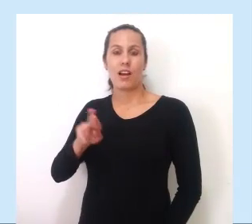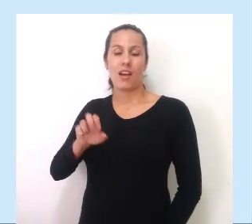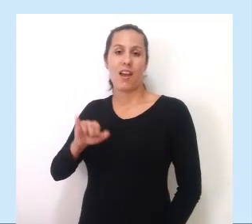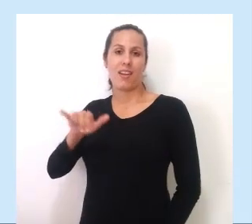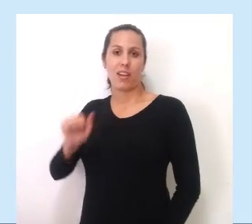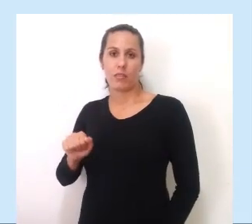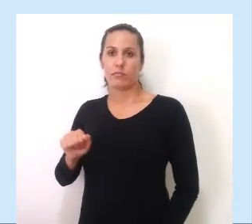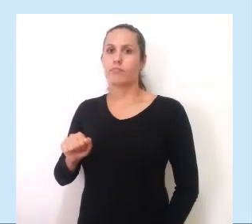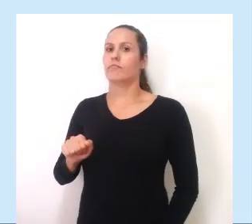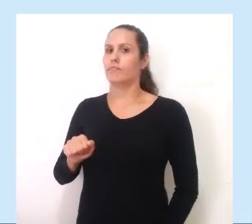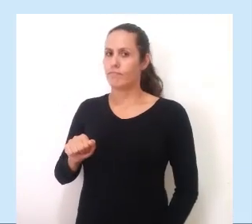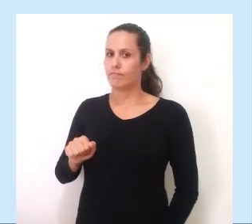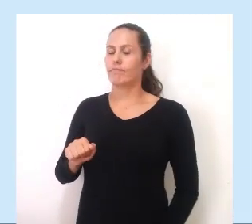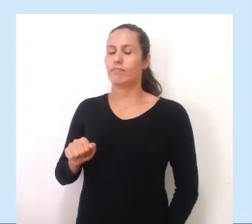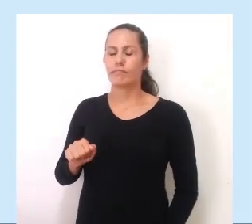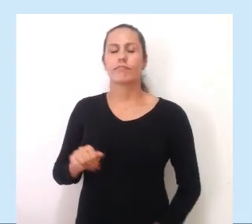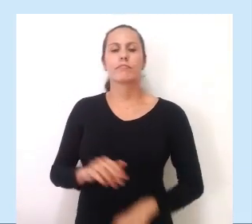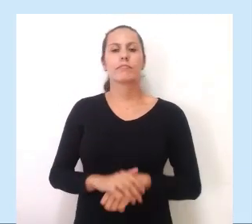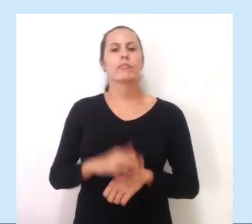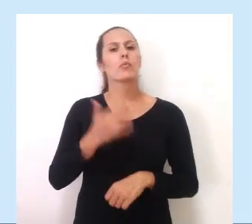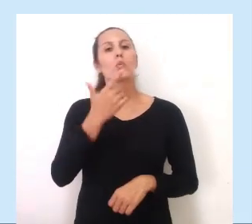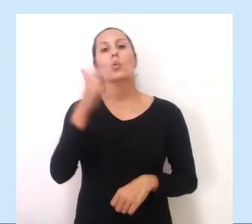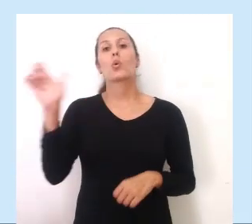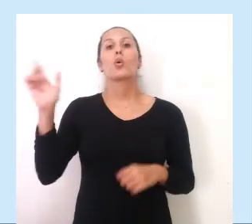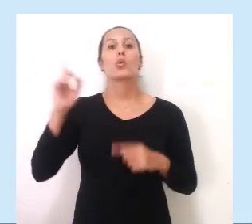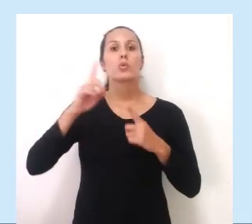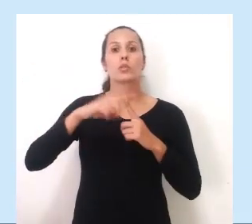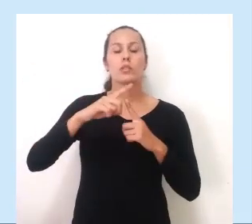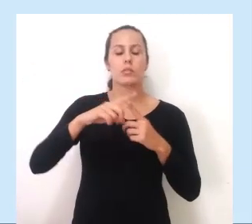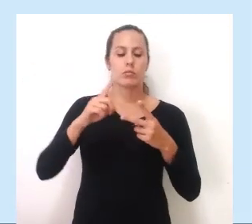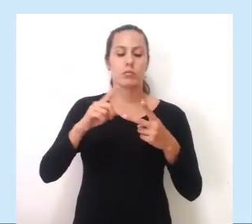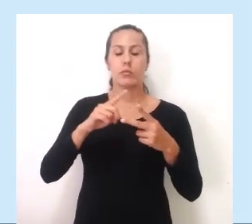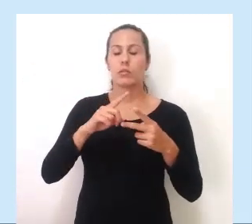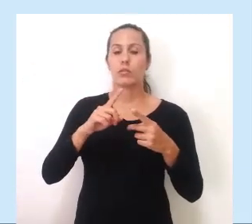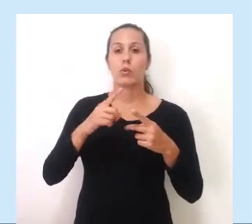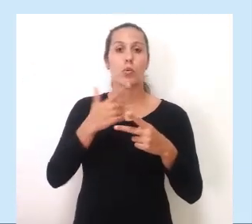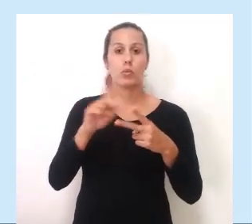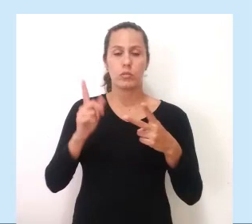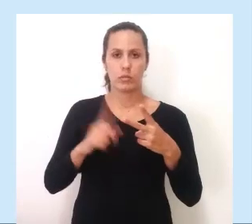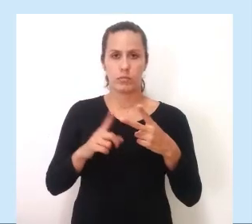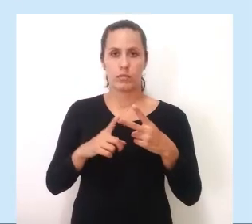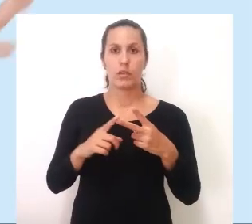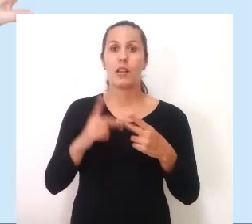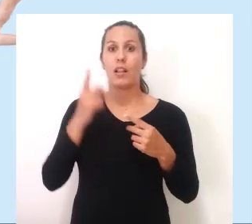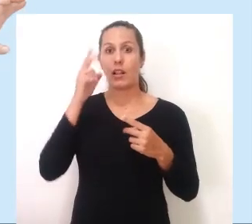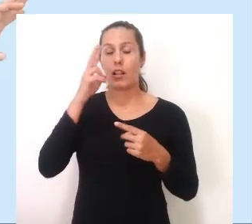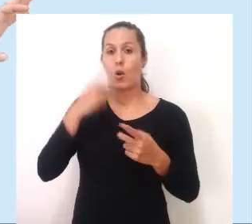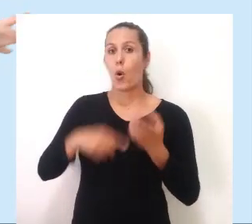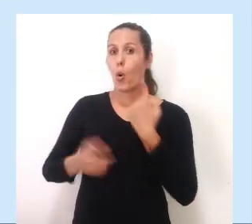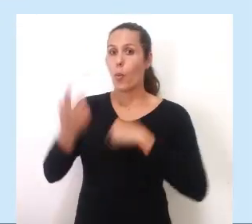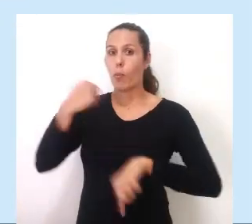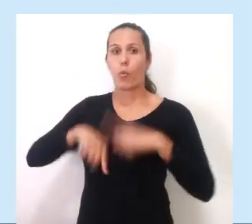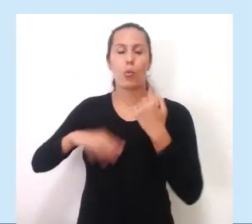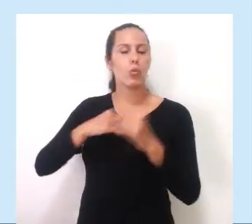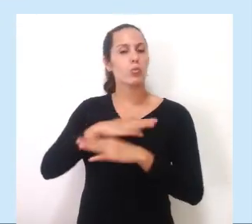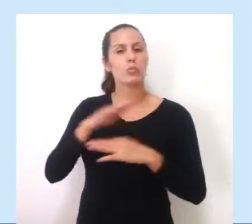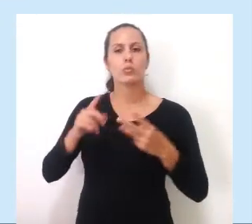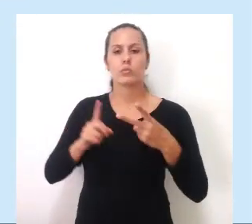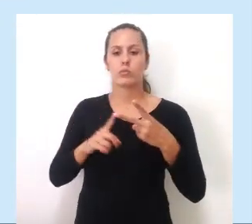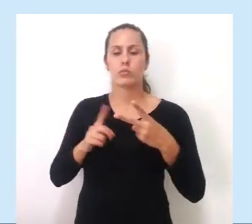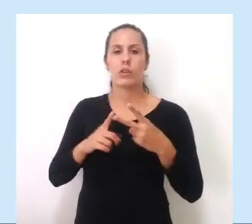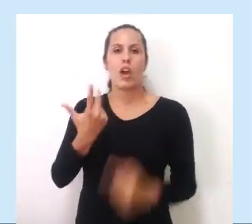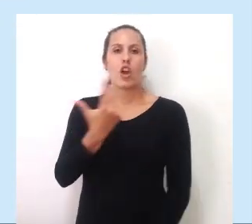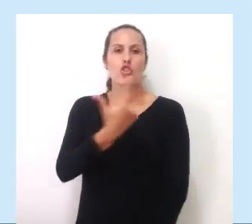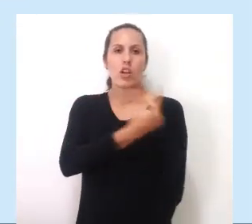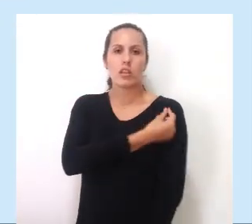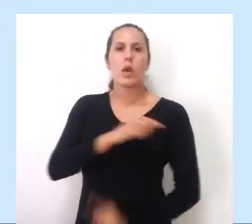imagem. Vamos agora, outro método hormonal. Tudo é hormônio, tudo é uma bomba.